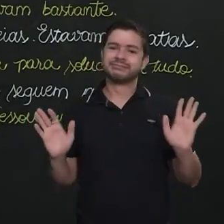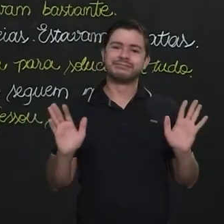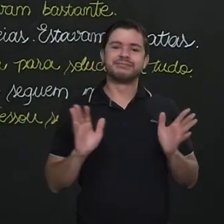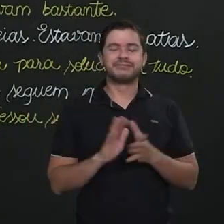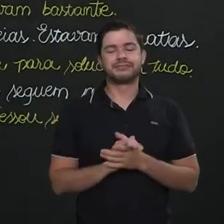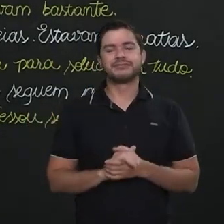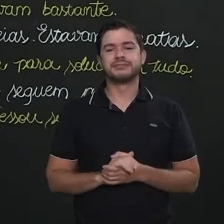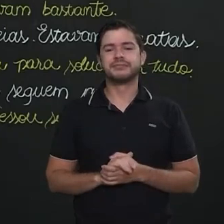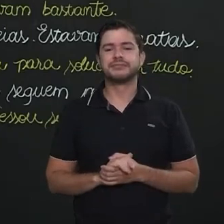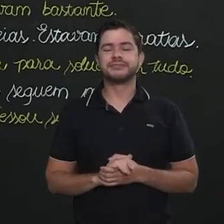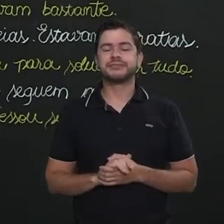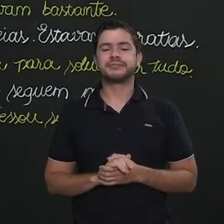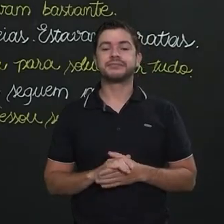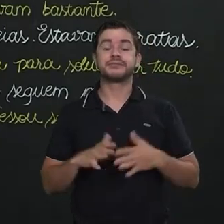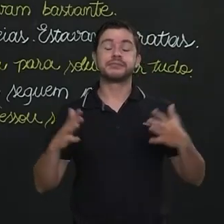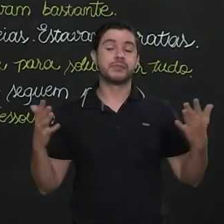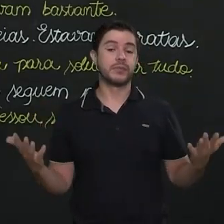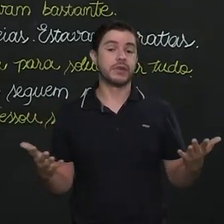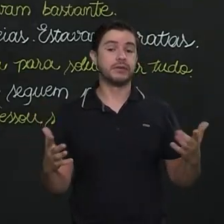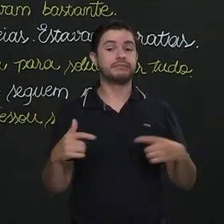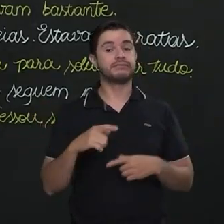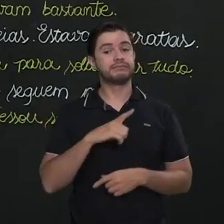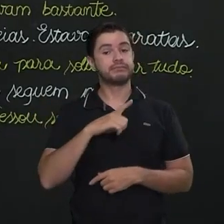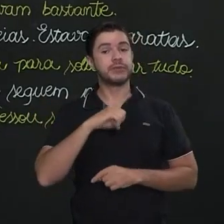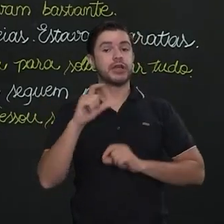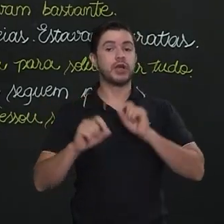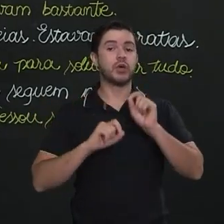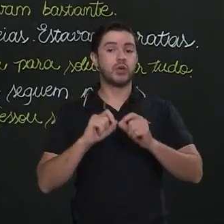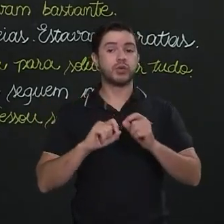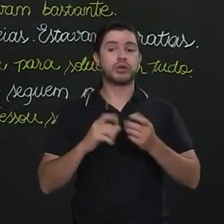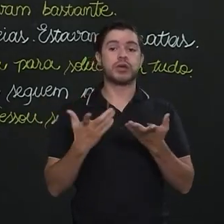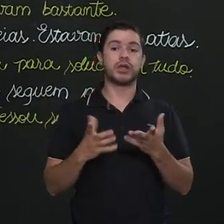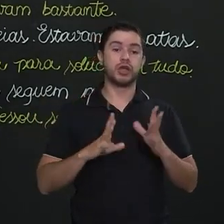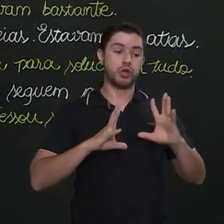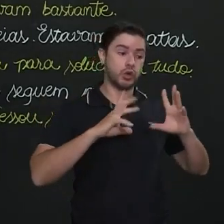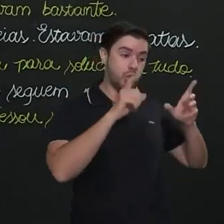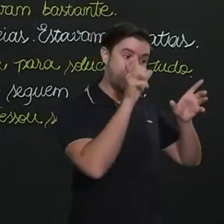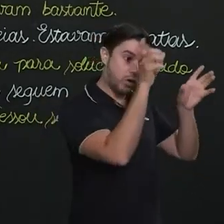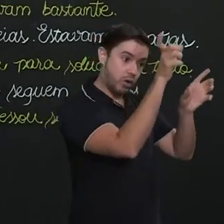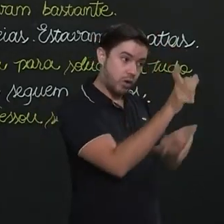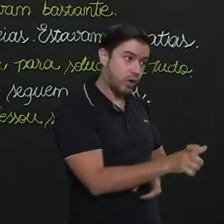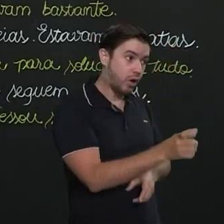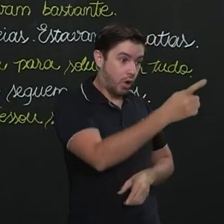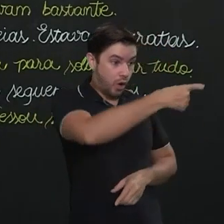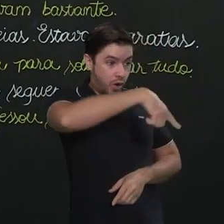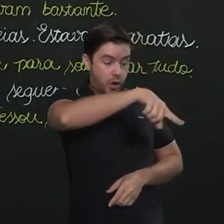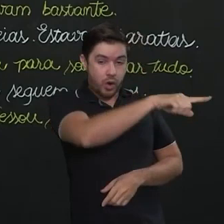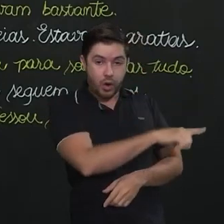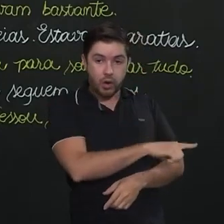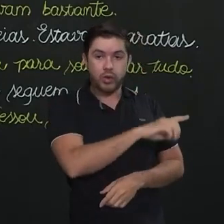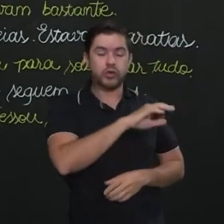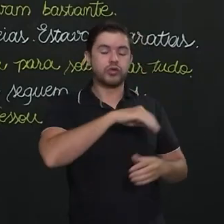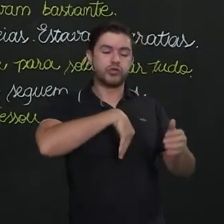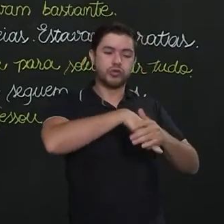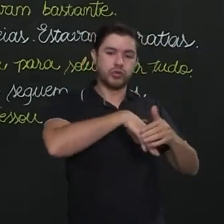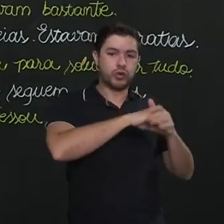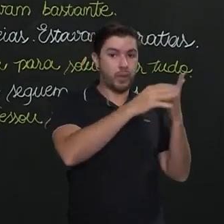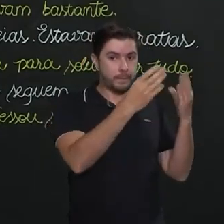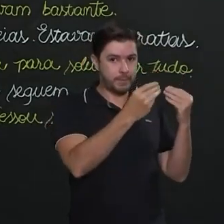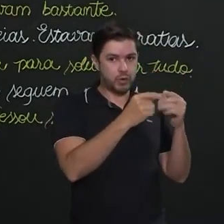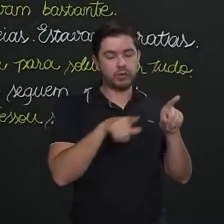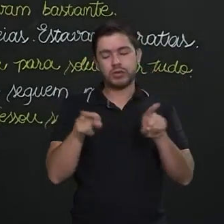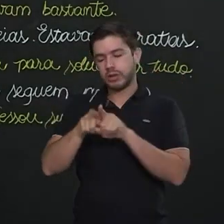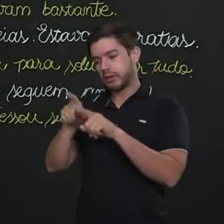os jogadores no plural. Então, eu tenho ali os jogadores argentino e colombiano. Ou a